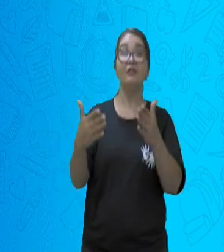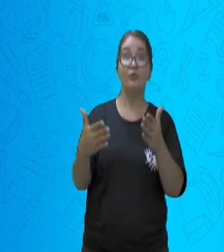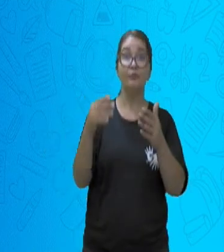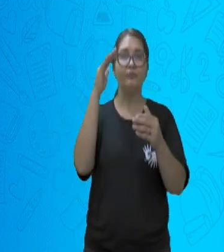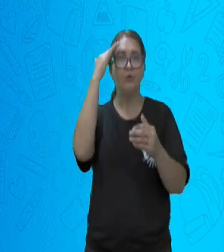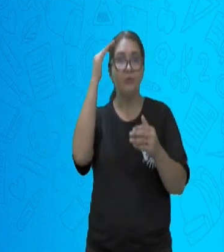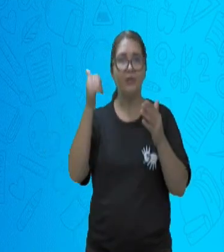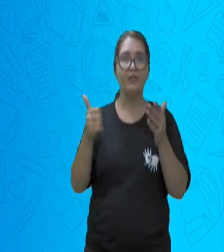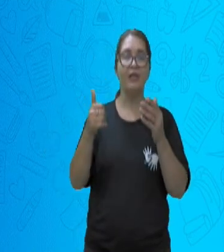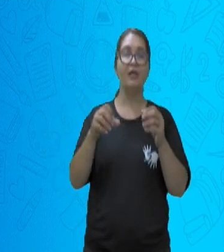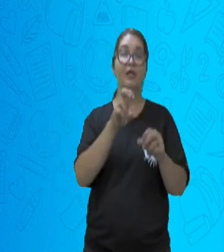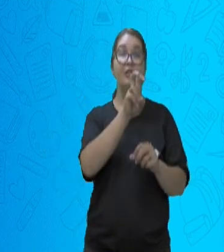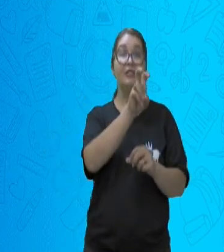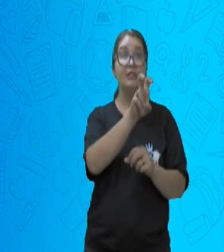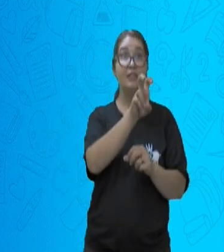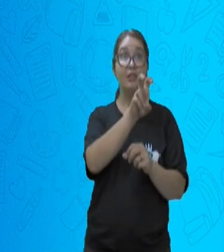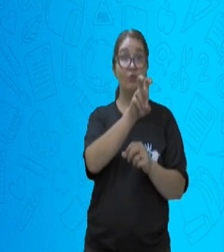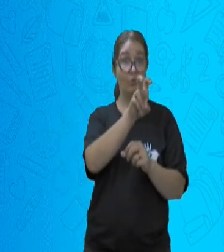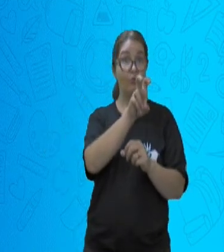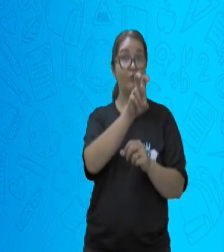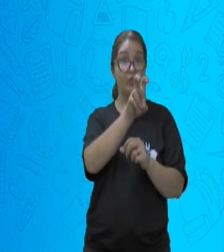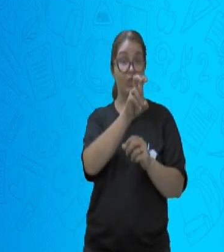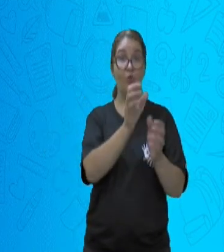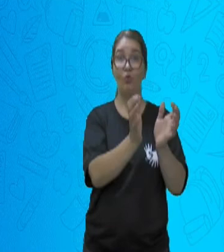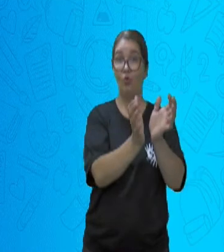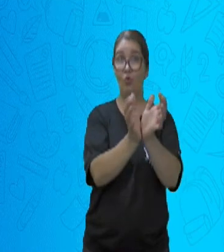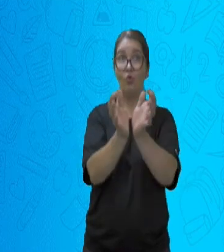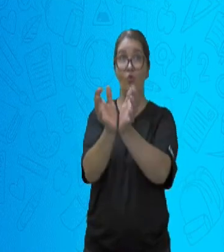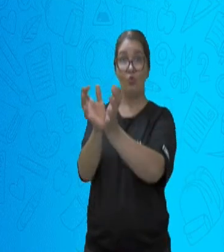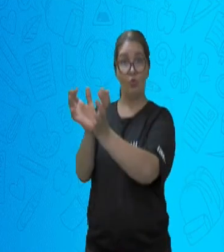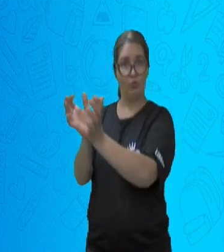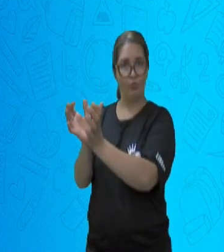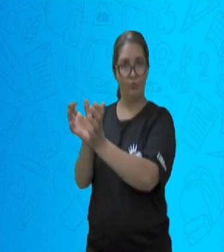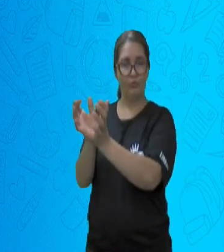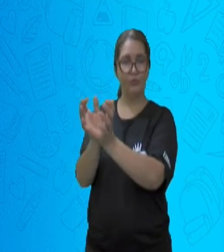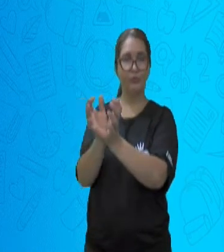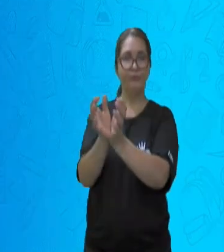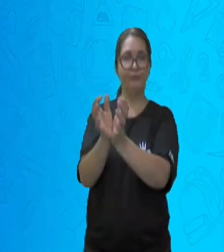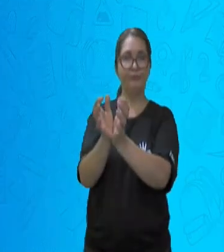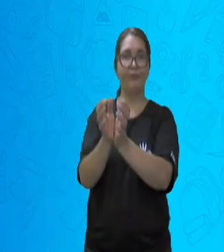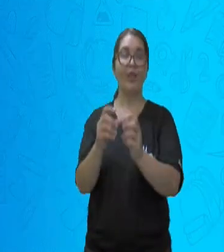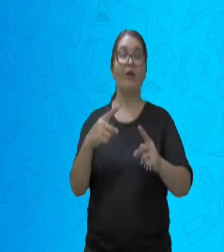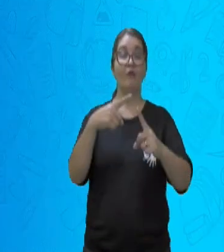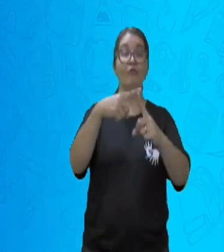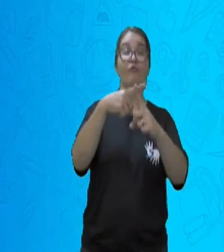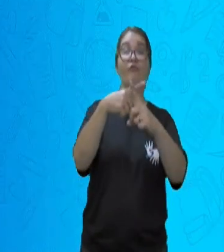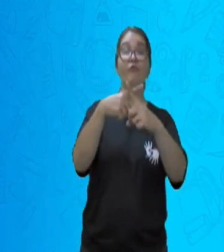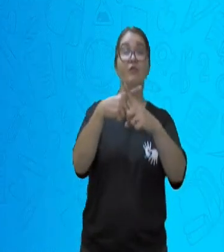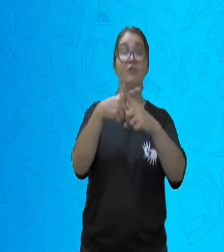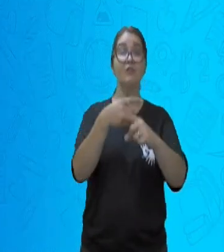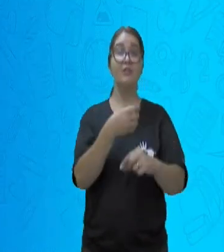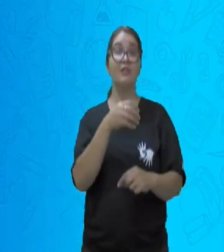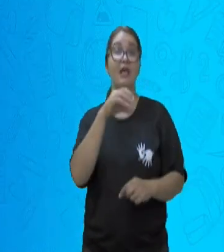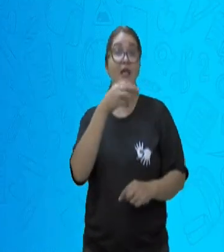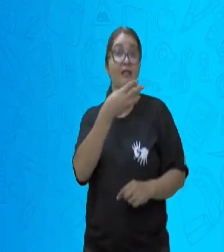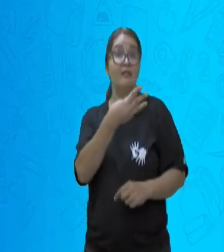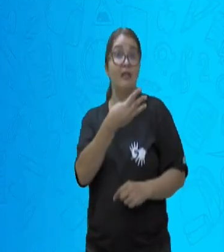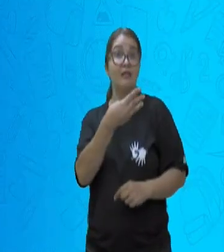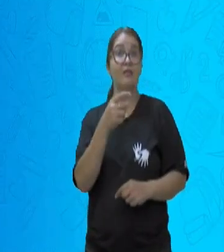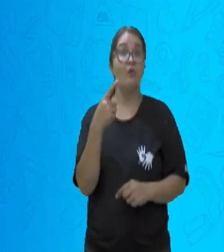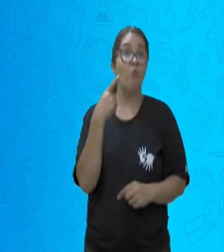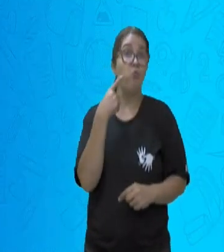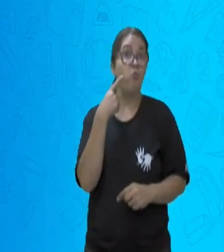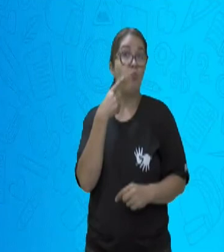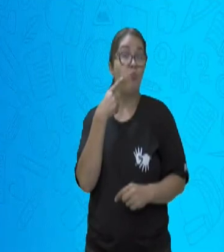1, 2, 3, 4, 5. 5 grupos vezes 3 balas. É a mesma